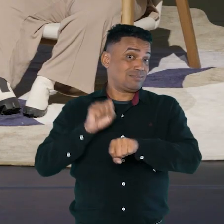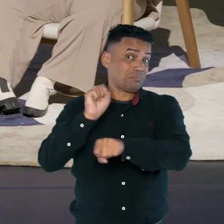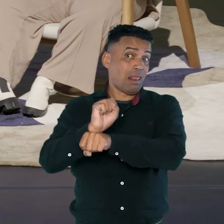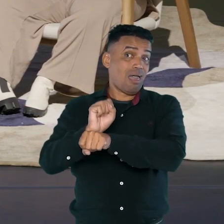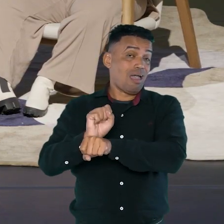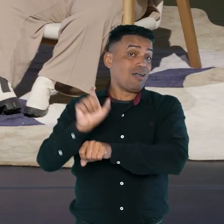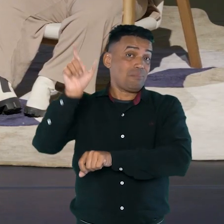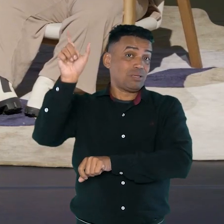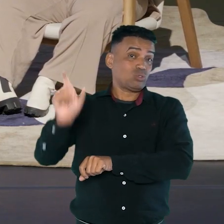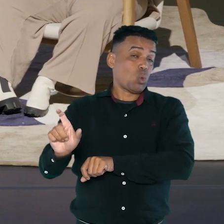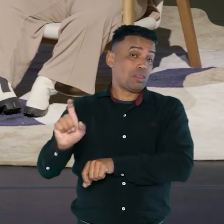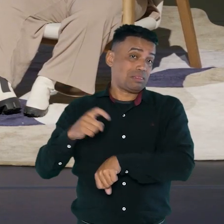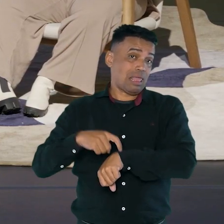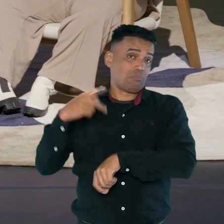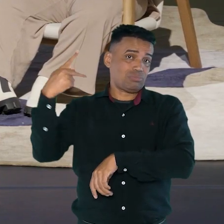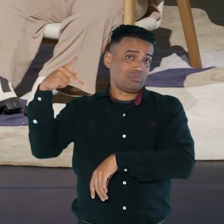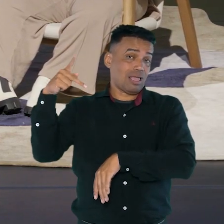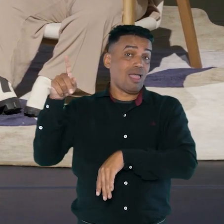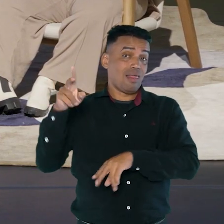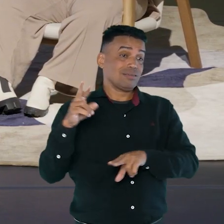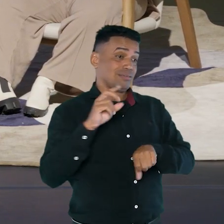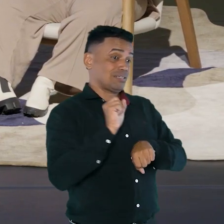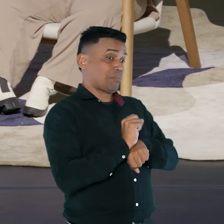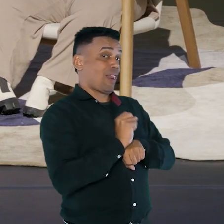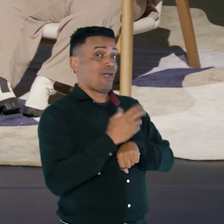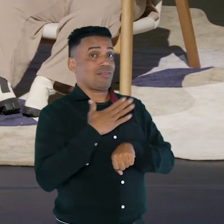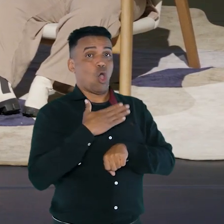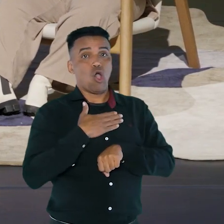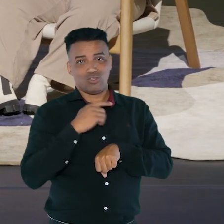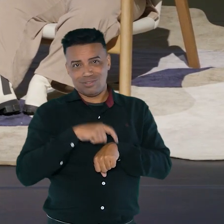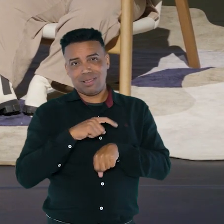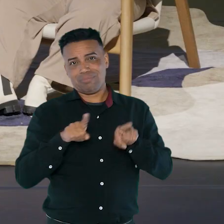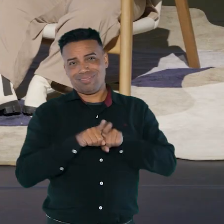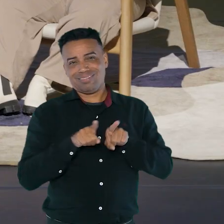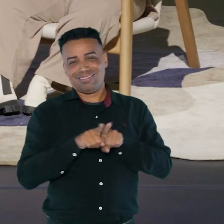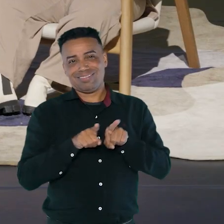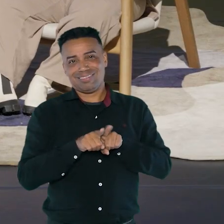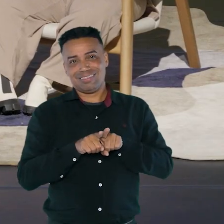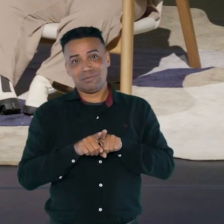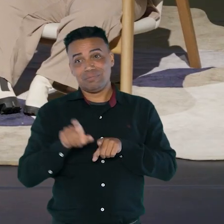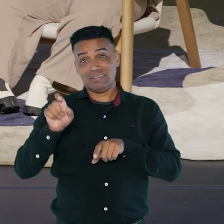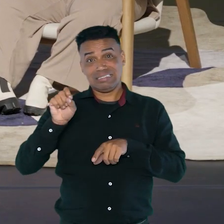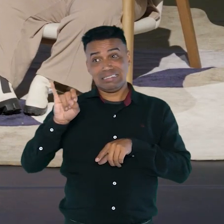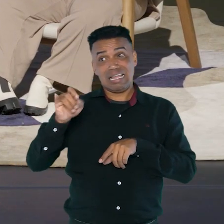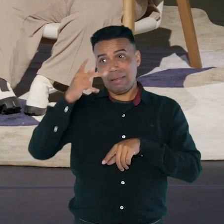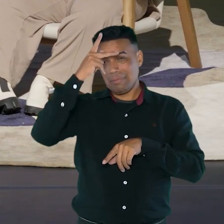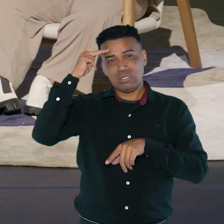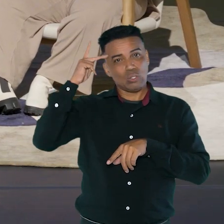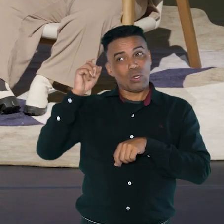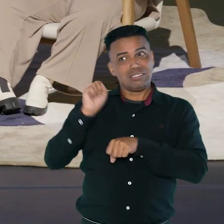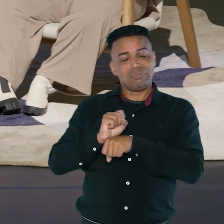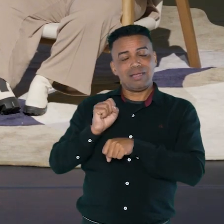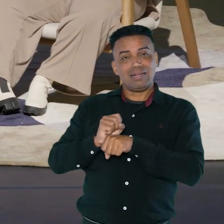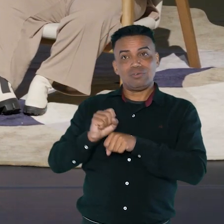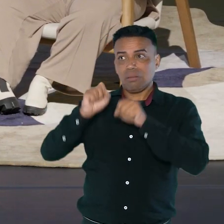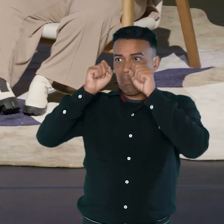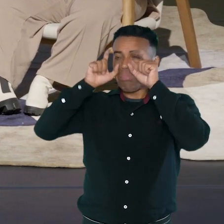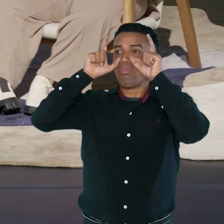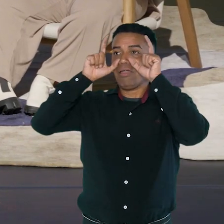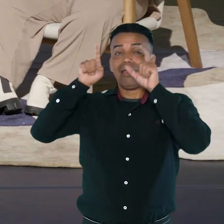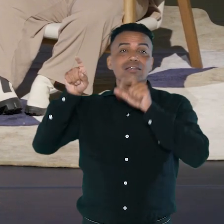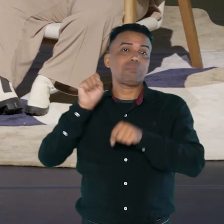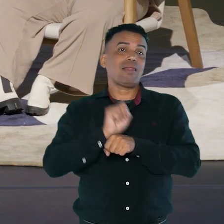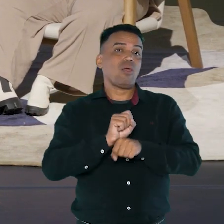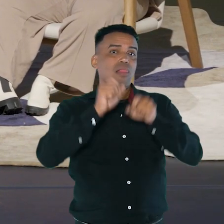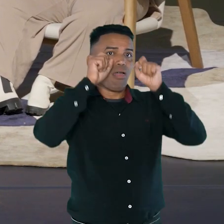né? E elas esperarem o nosso também. Essa pessoa deve estar achando que ele está esperando você acordar e você está